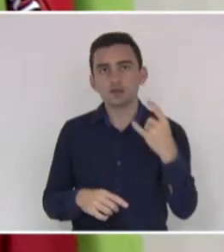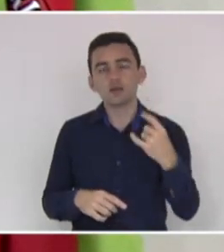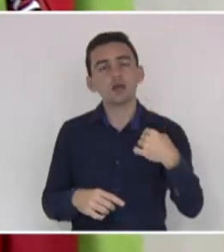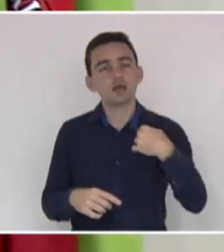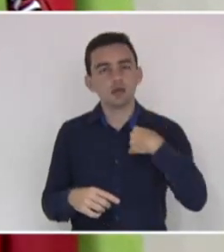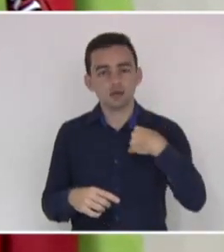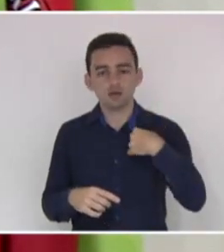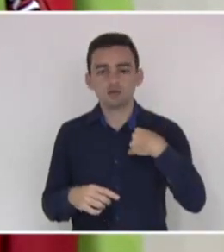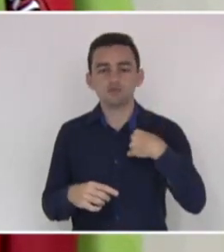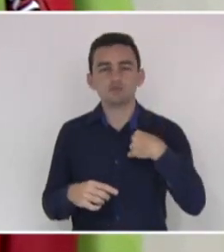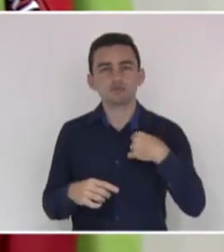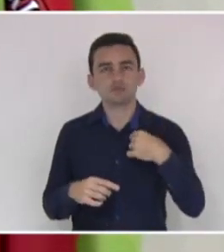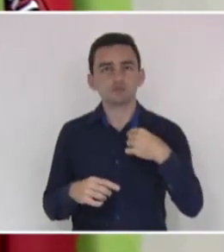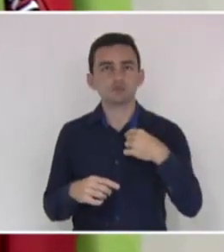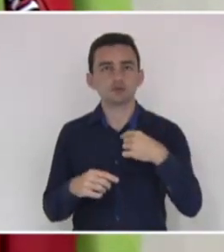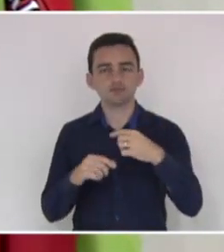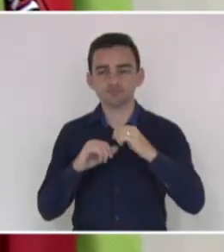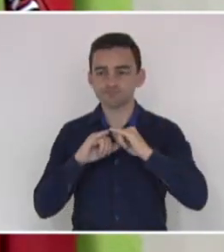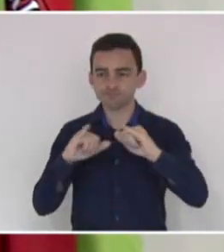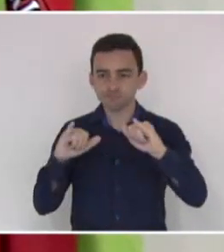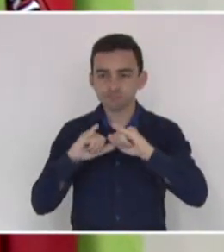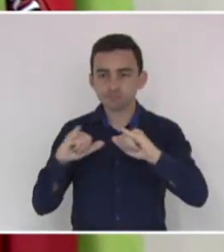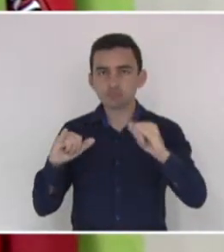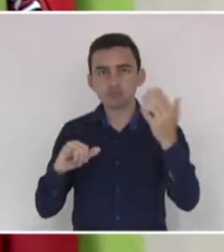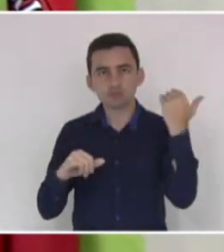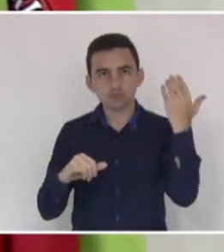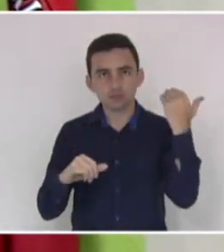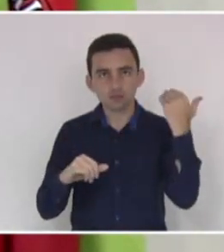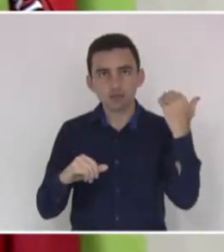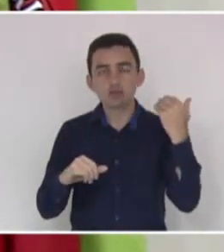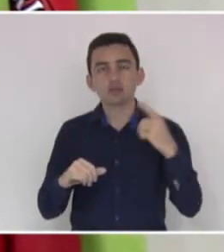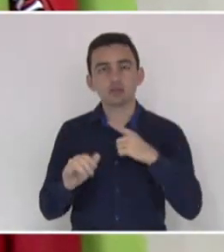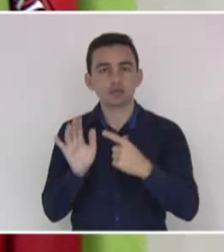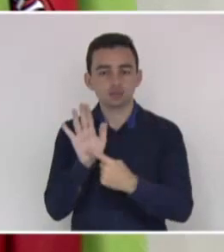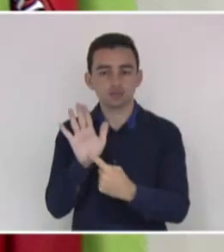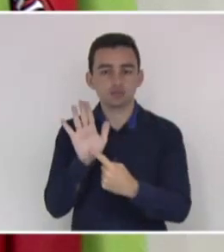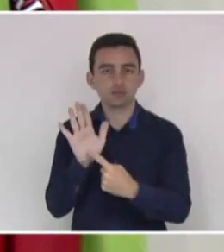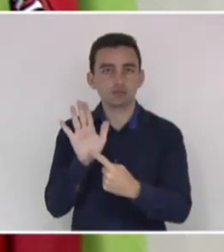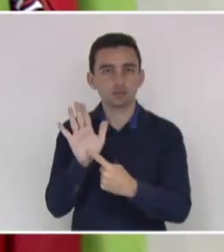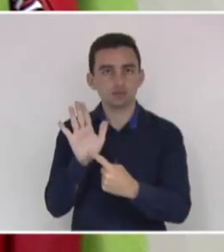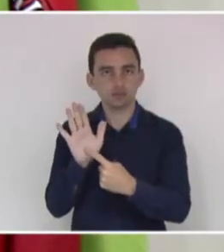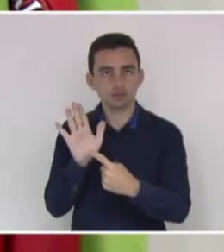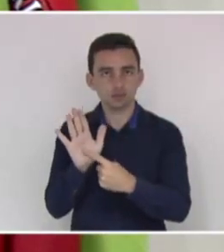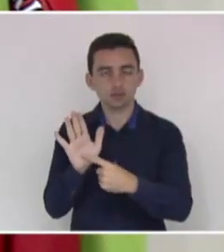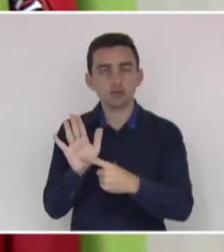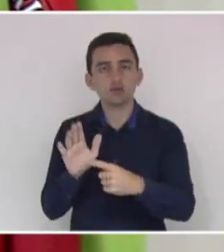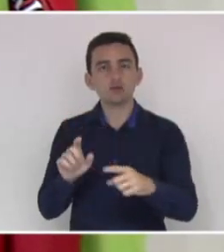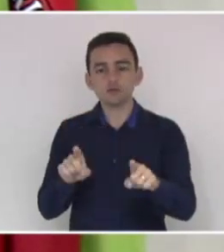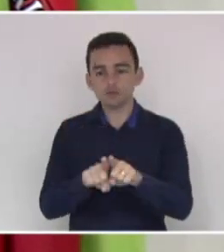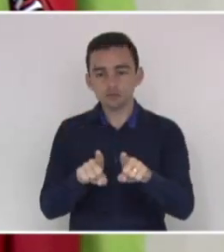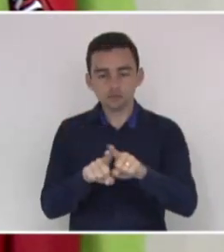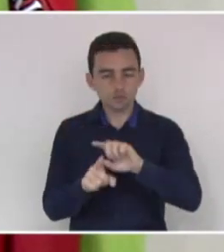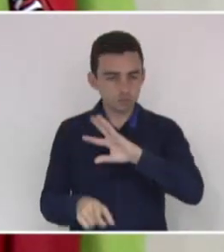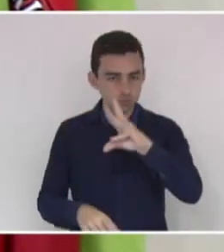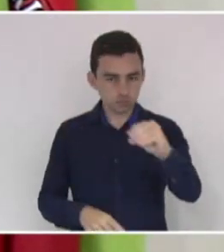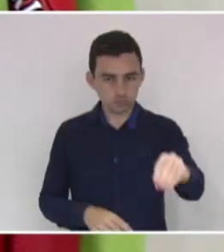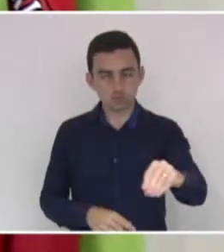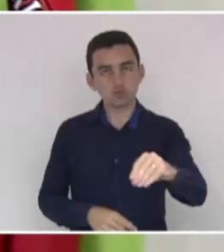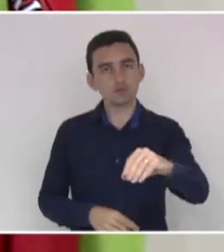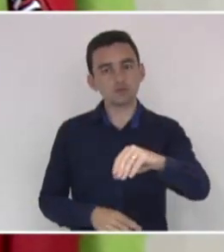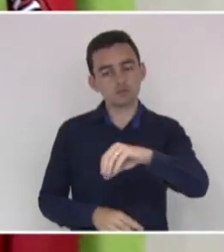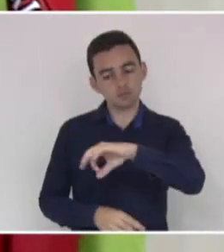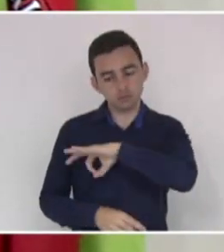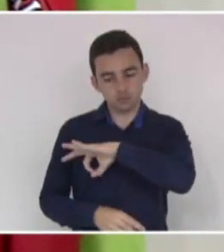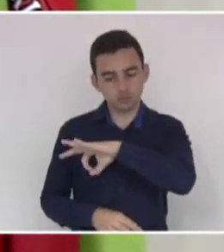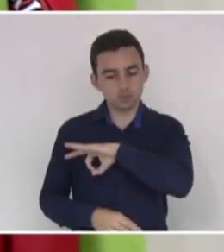apelo, temos a indicação de todos os deputados aqui, para que se instale um batalhão da Polícia Militar no Vale do